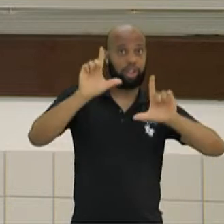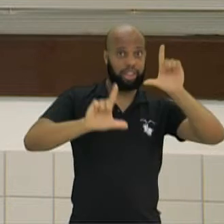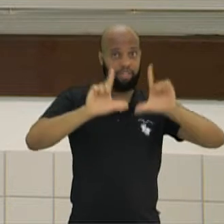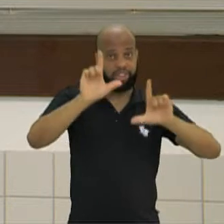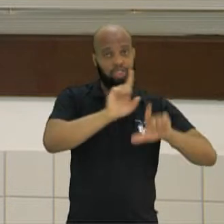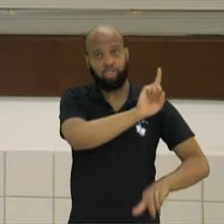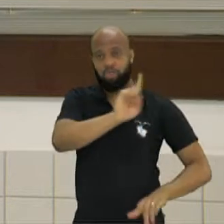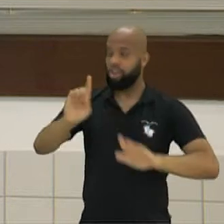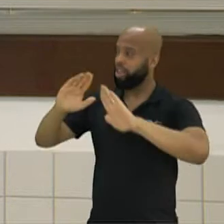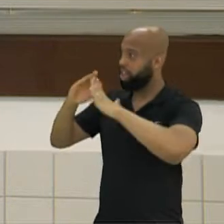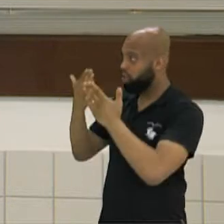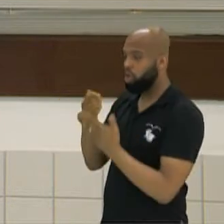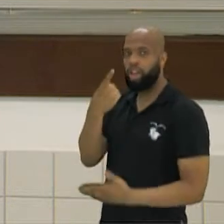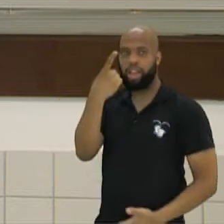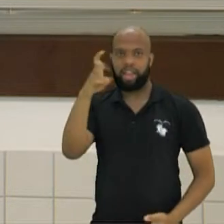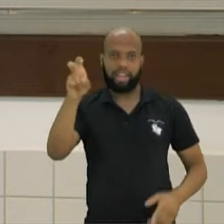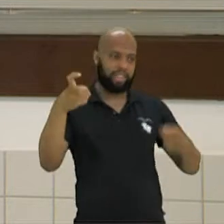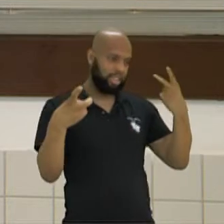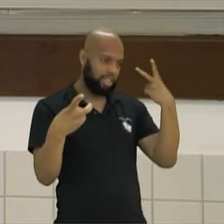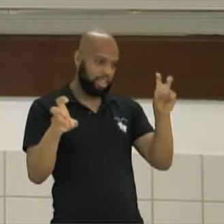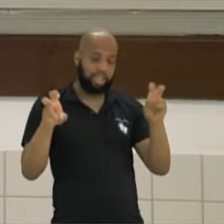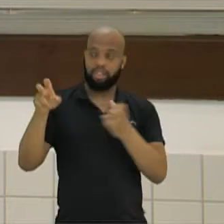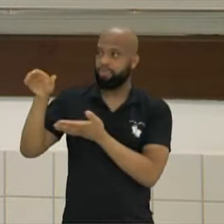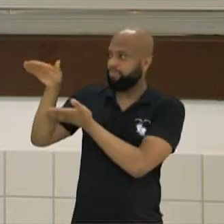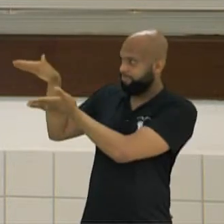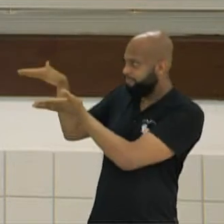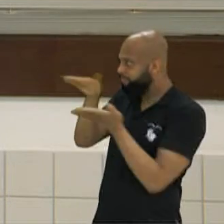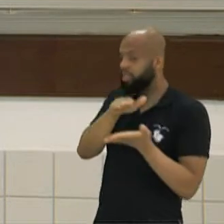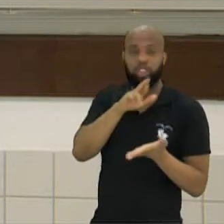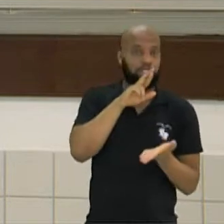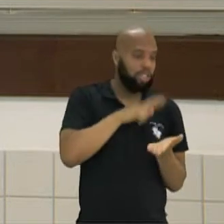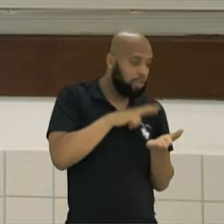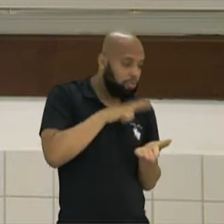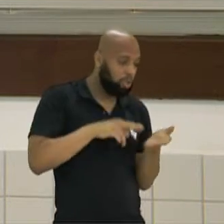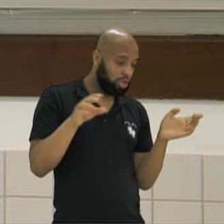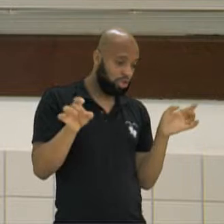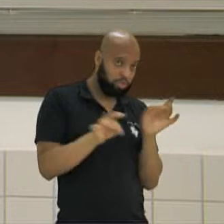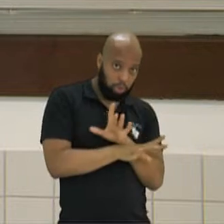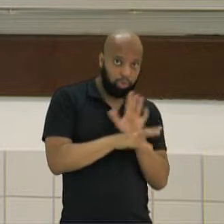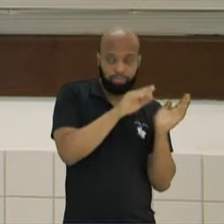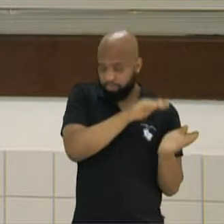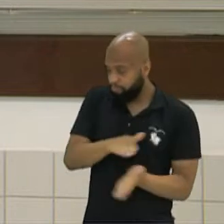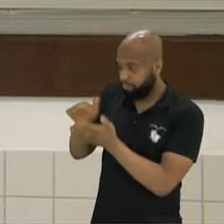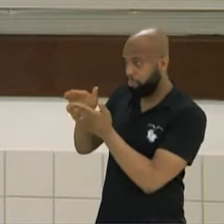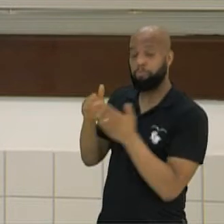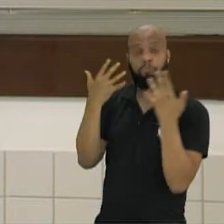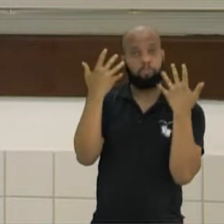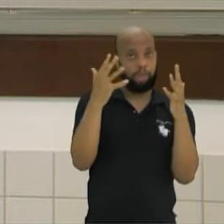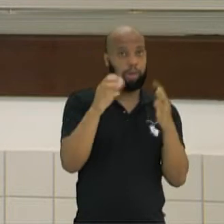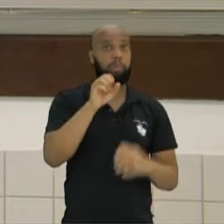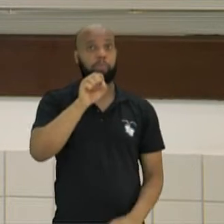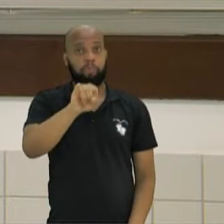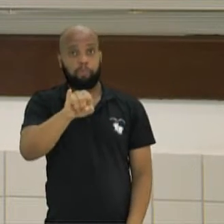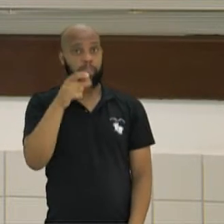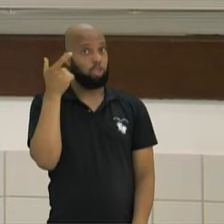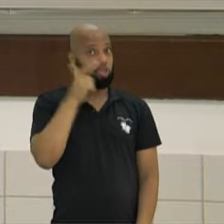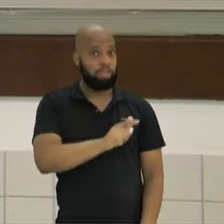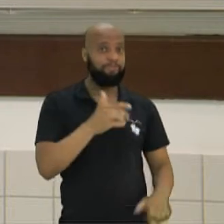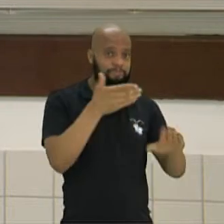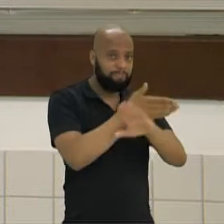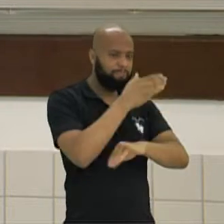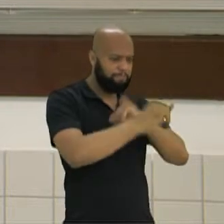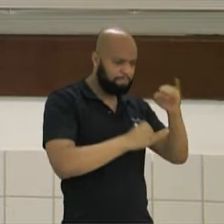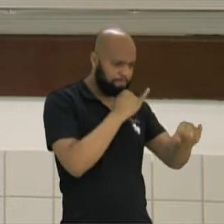lá no colégio a cada 15 dias, pegar material impresso. Poxa, parabéns, está estudando. Mas quem pode, quem tem condições, quem tem